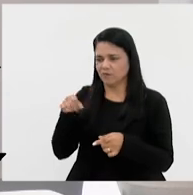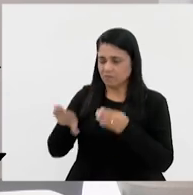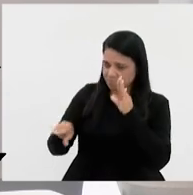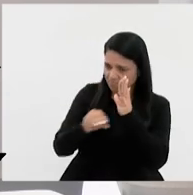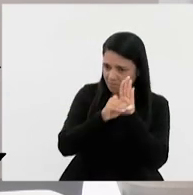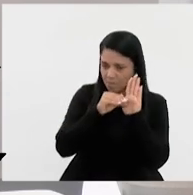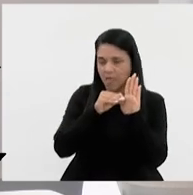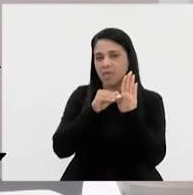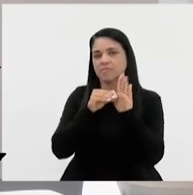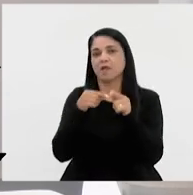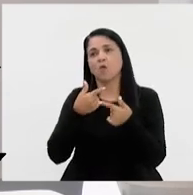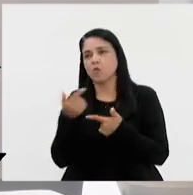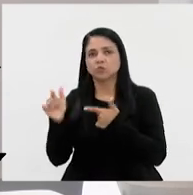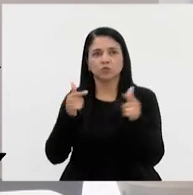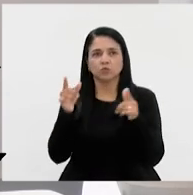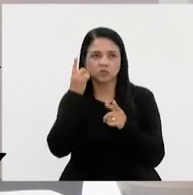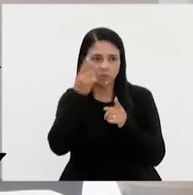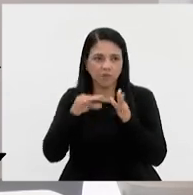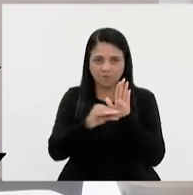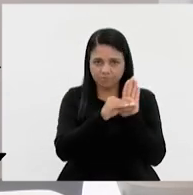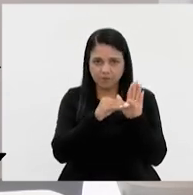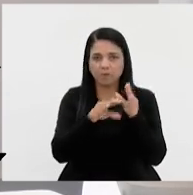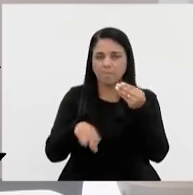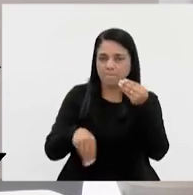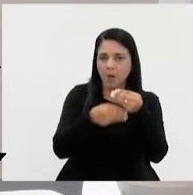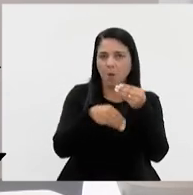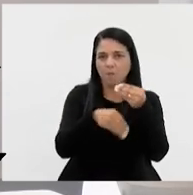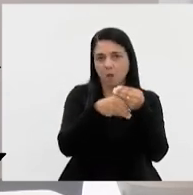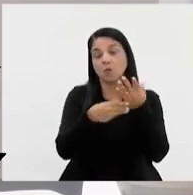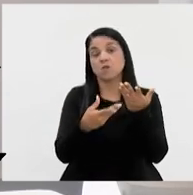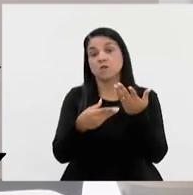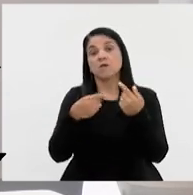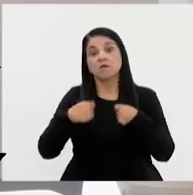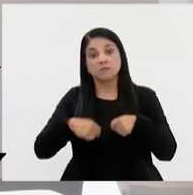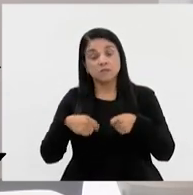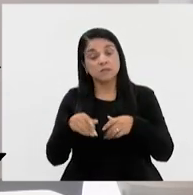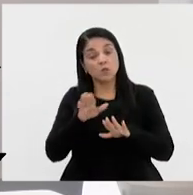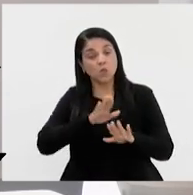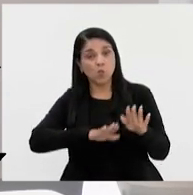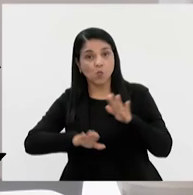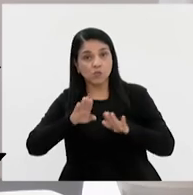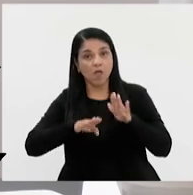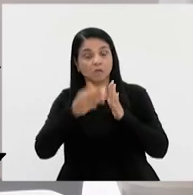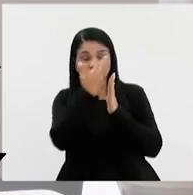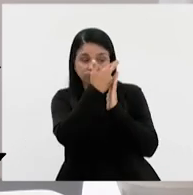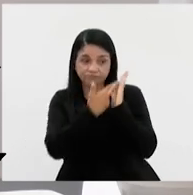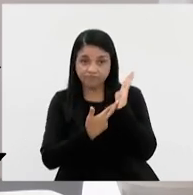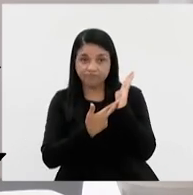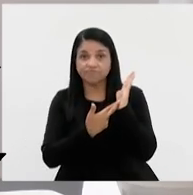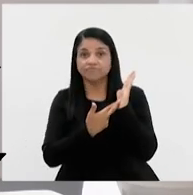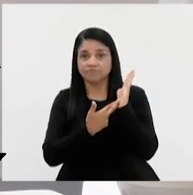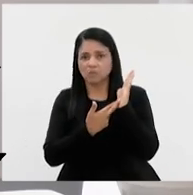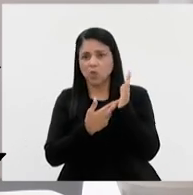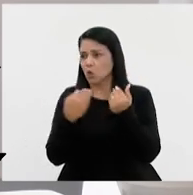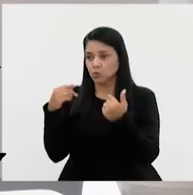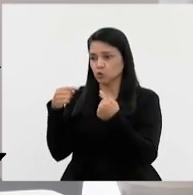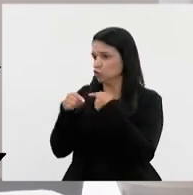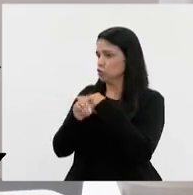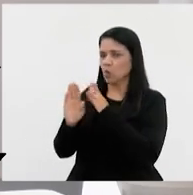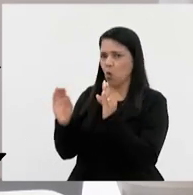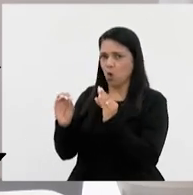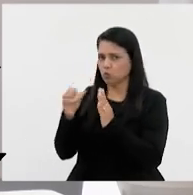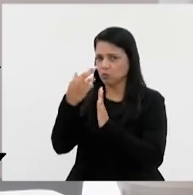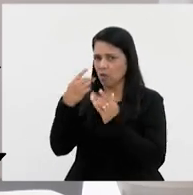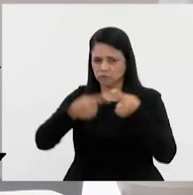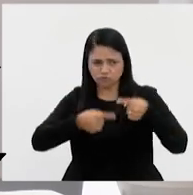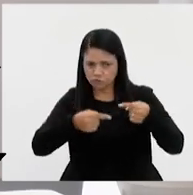nesse sentido, outros deputados também o farão, e a gente vai ter que ter muita cautela aqui de chegar nessa redação, não discordo nem da discussão e absorver depois